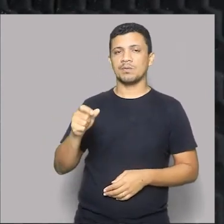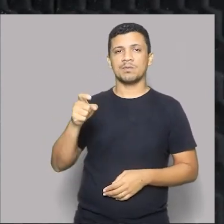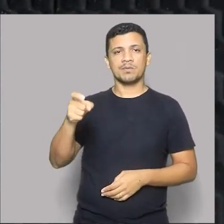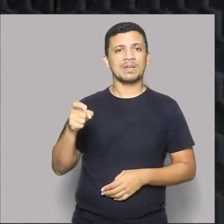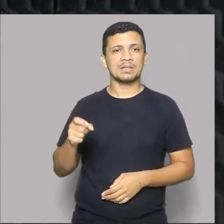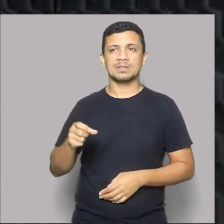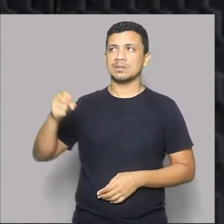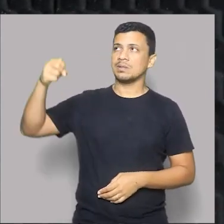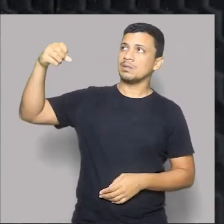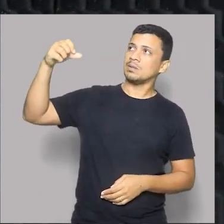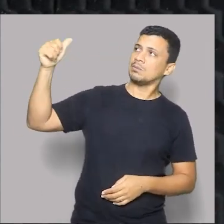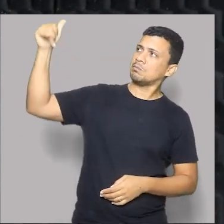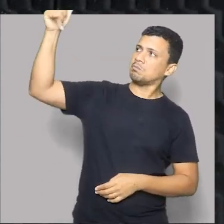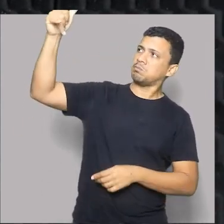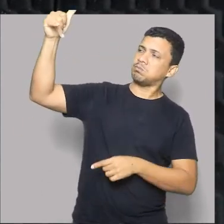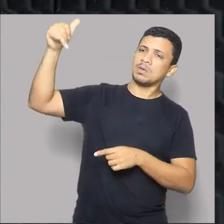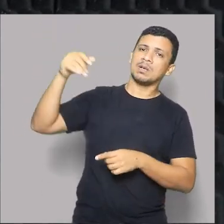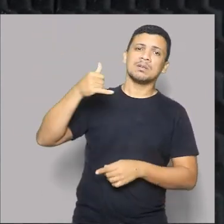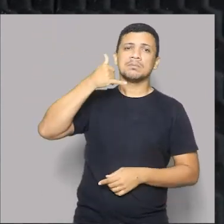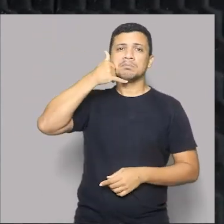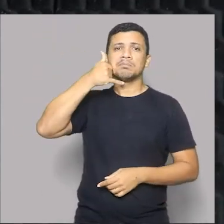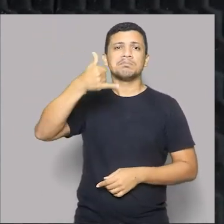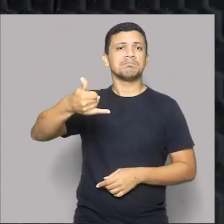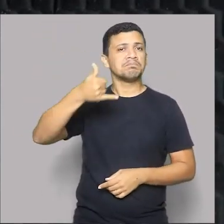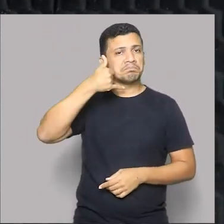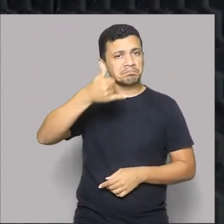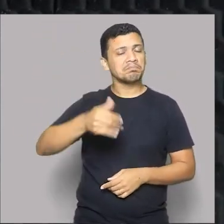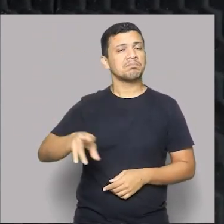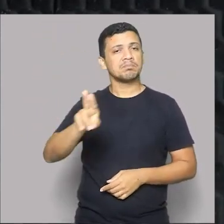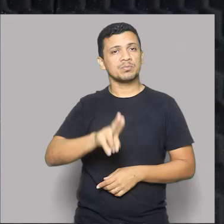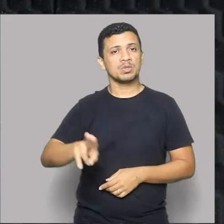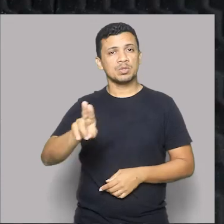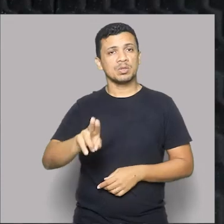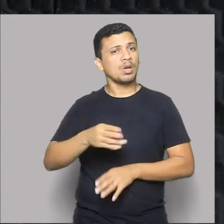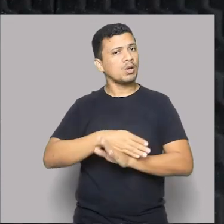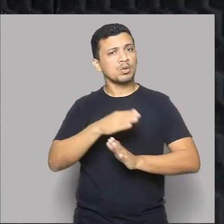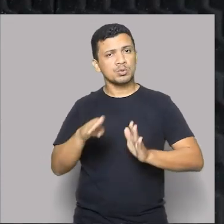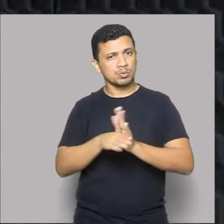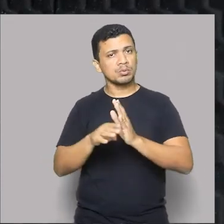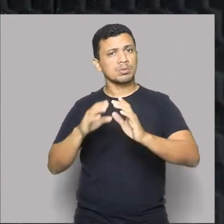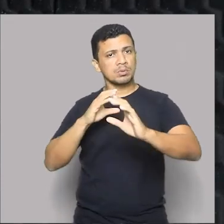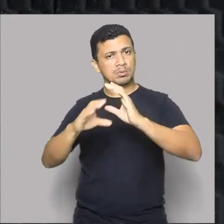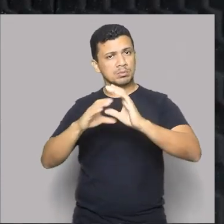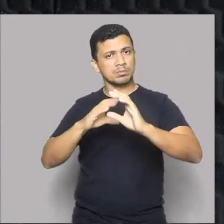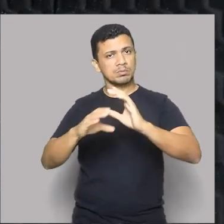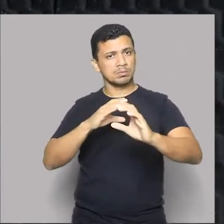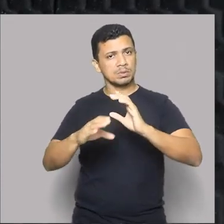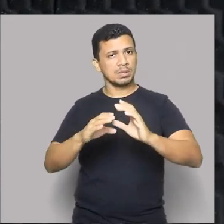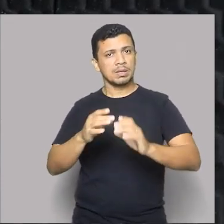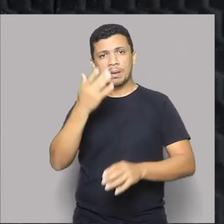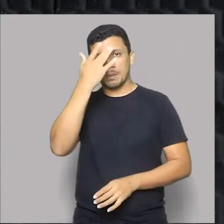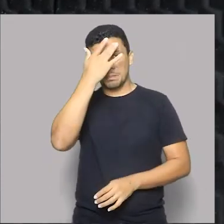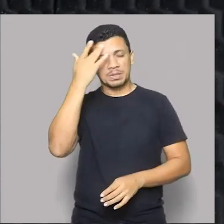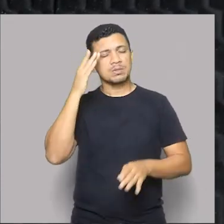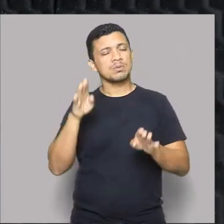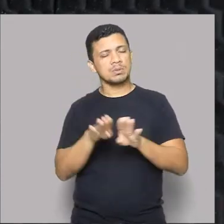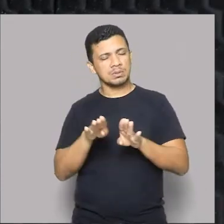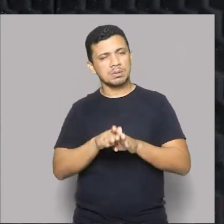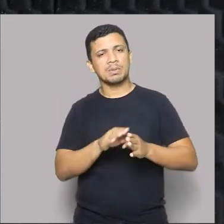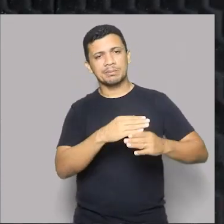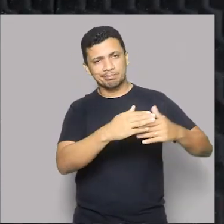satélites, utilizamos telefone celular, e todas essas comunicações, elas servem aí para que esse indivíduo também se